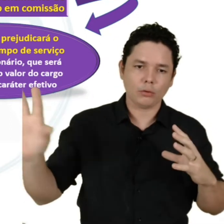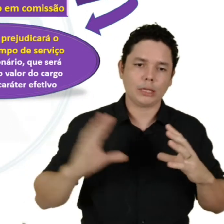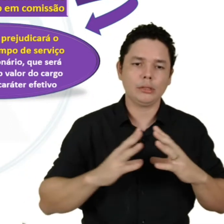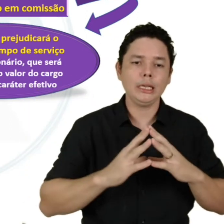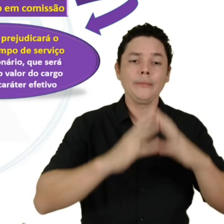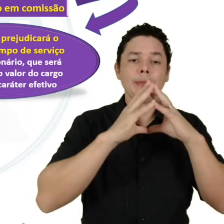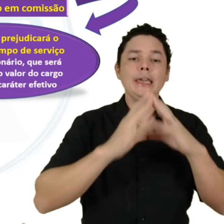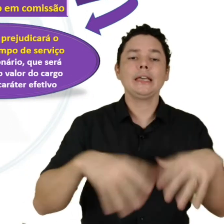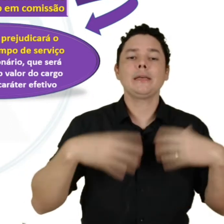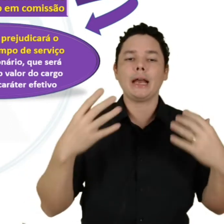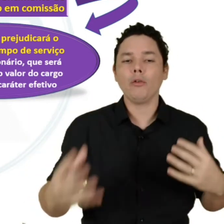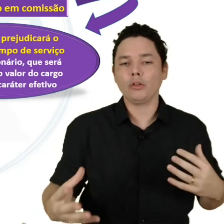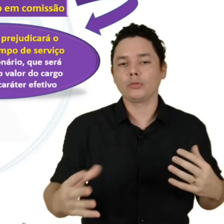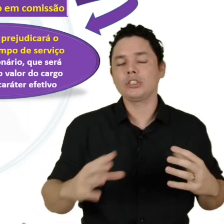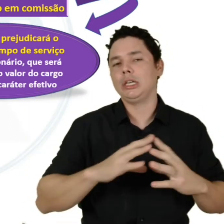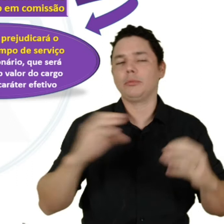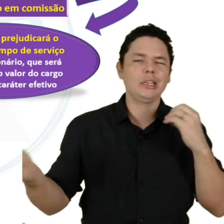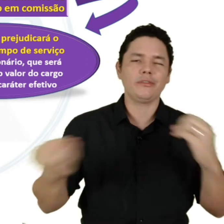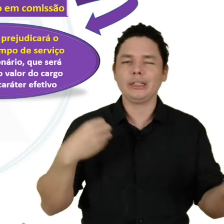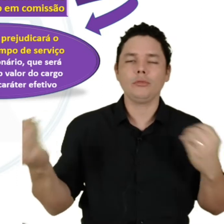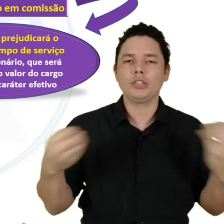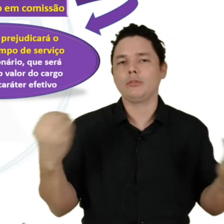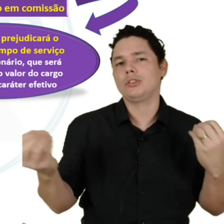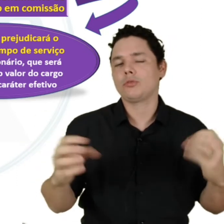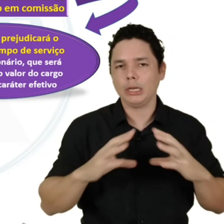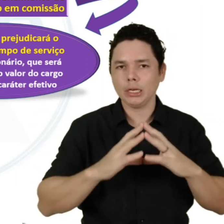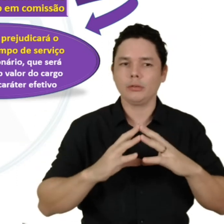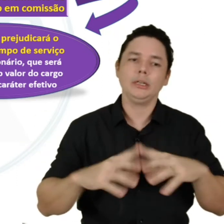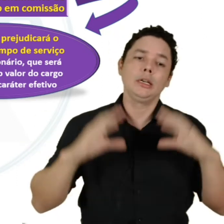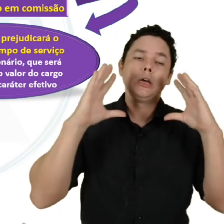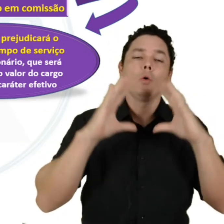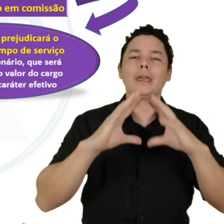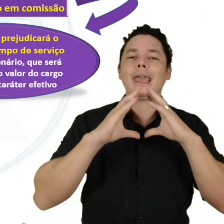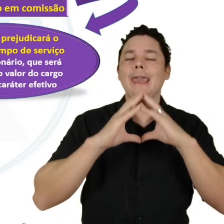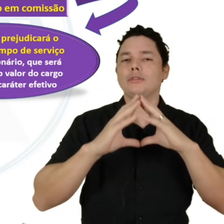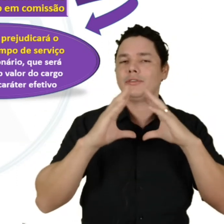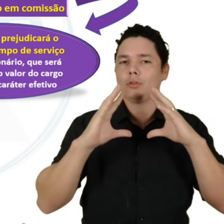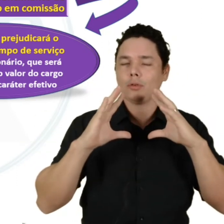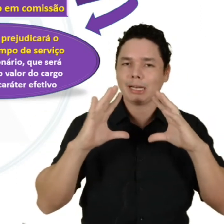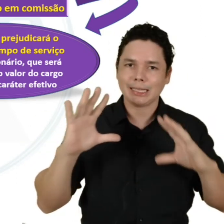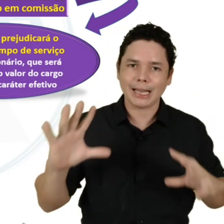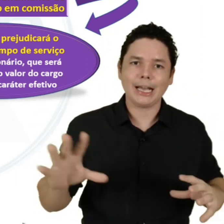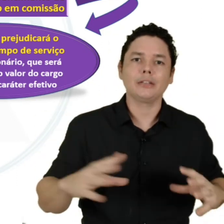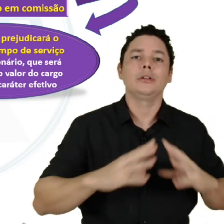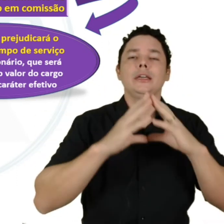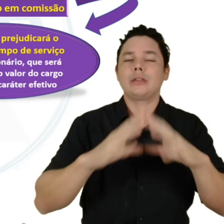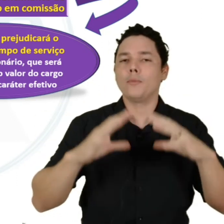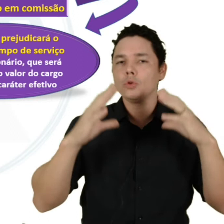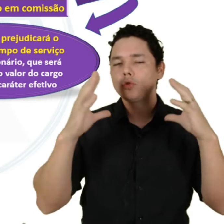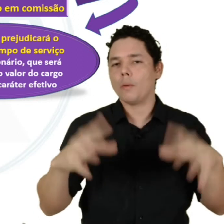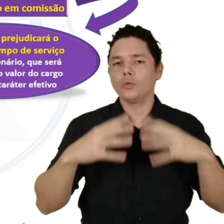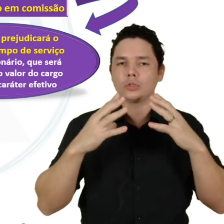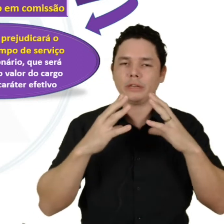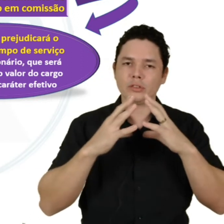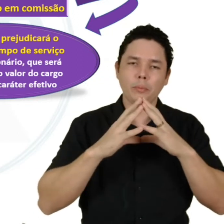terminar o contrato dele, e receberá o valor do símbolo. Ele não vai ter o direito de escolher, não, né? O que é o servidor contratado? Isso é